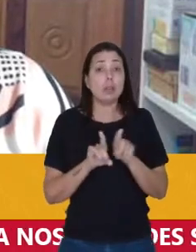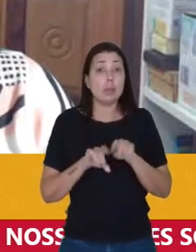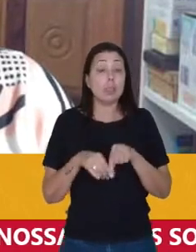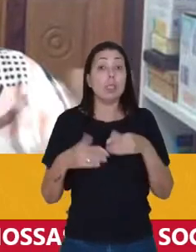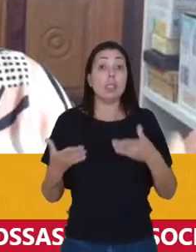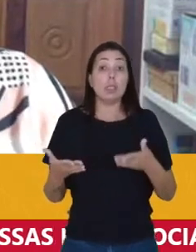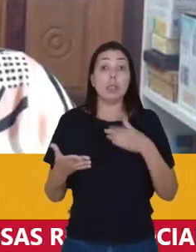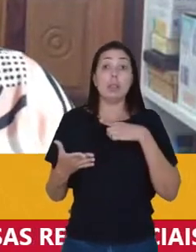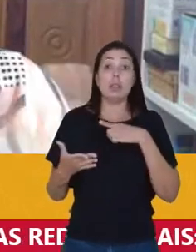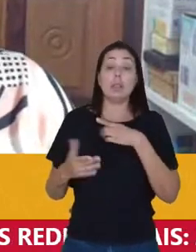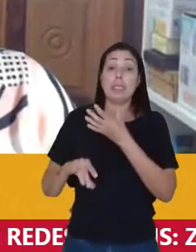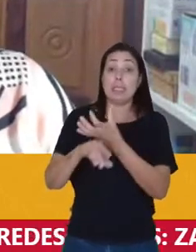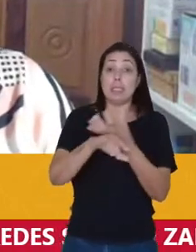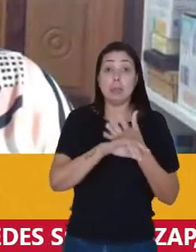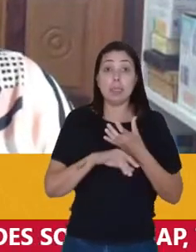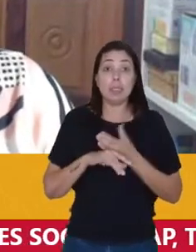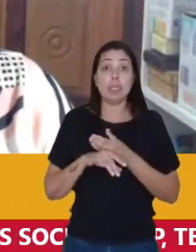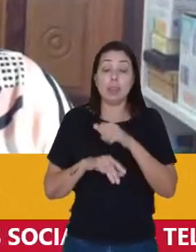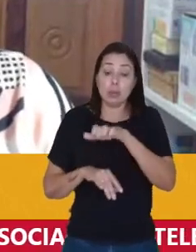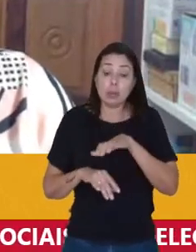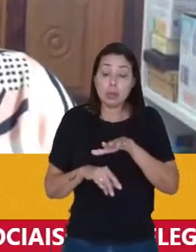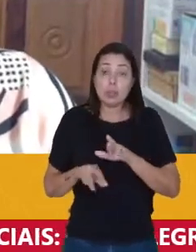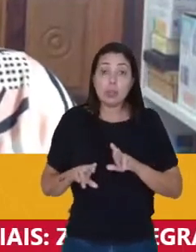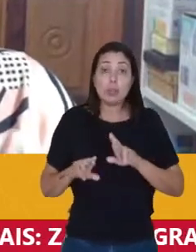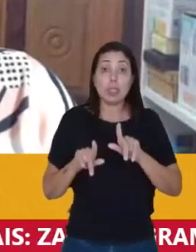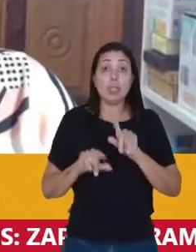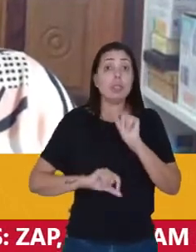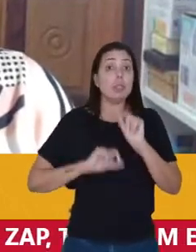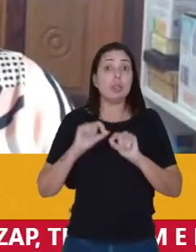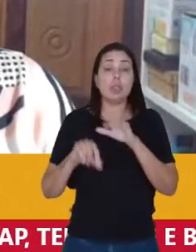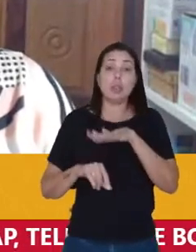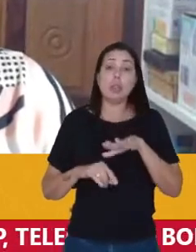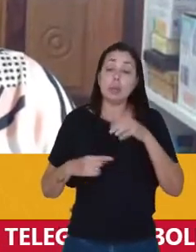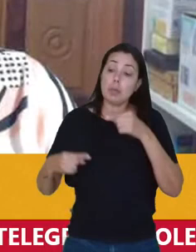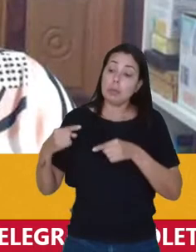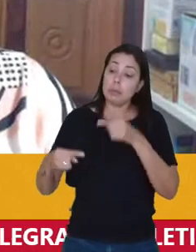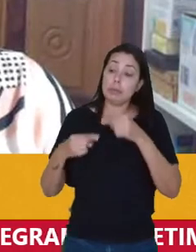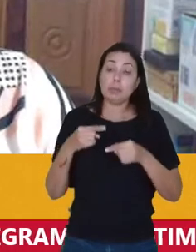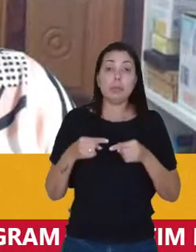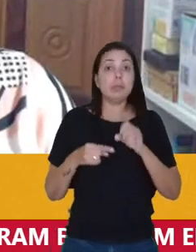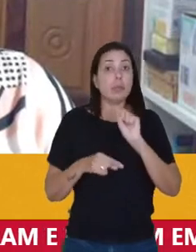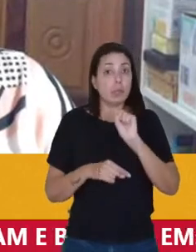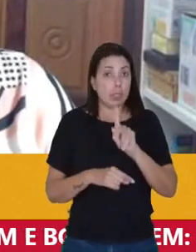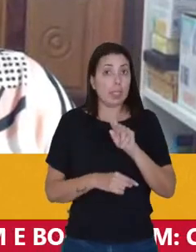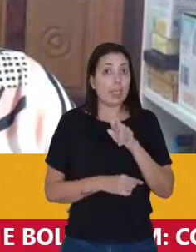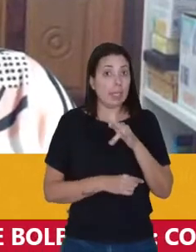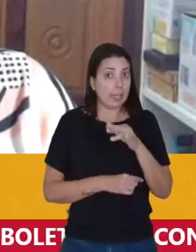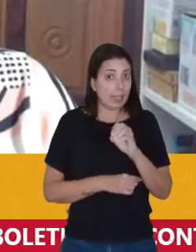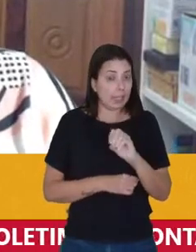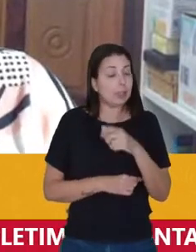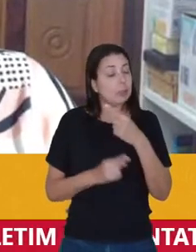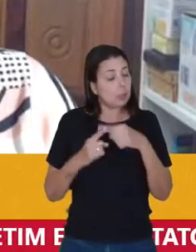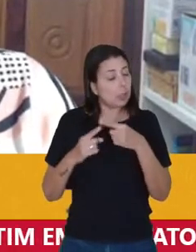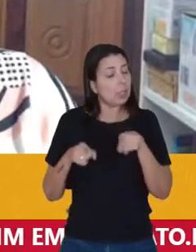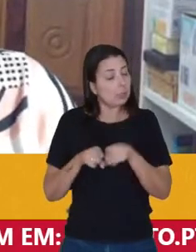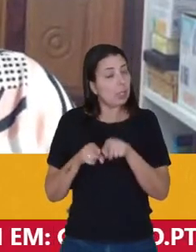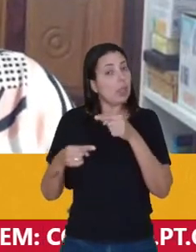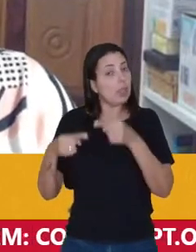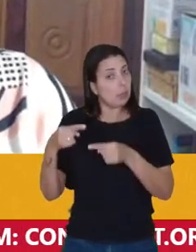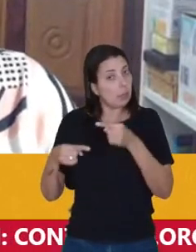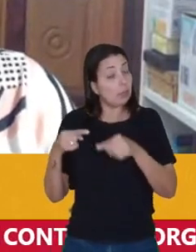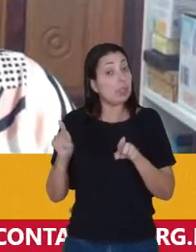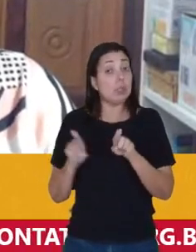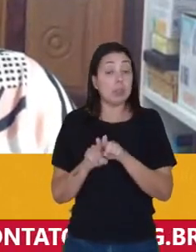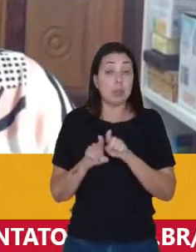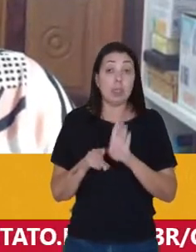campo disciplinar, nos diferentes campos disciplinares e no campo da política, não é isso, Renato? Porque no campo da política